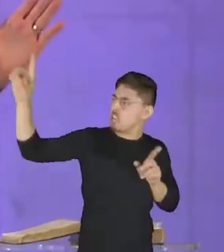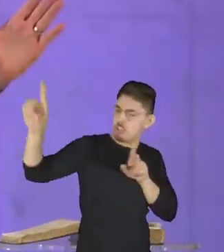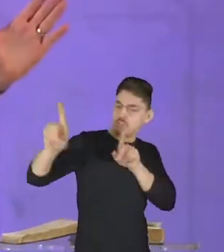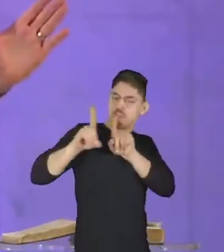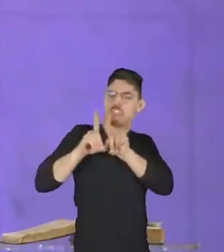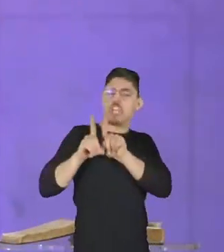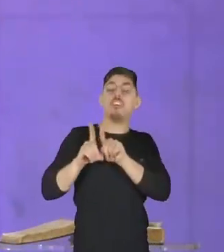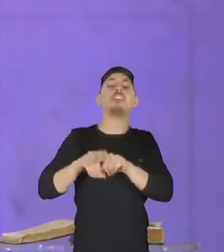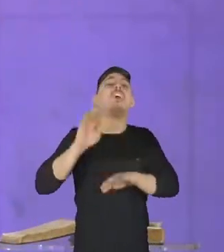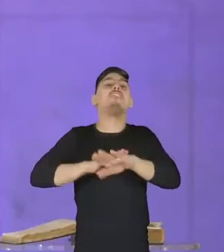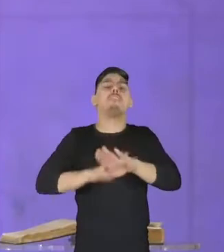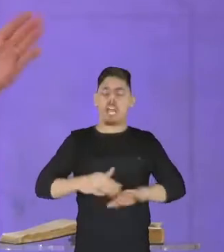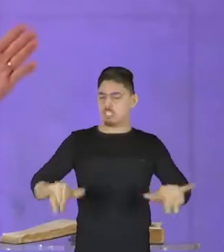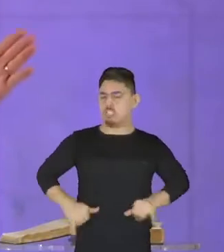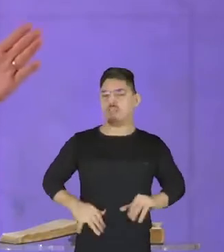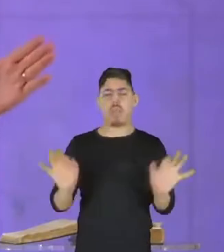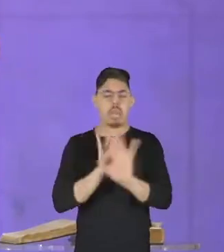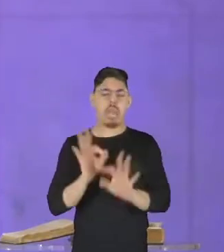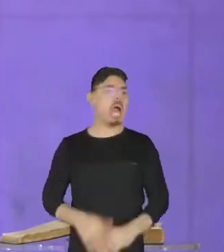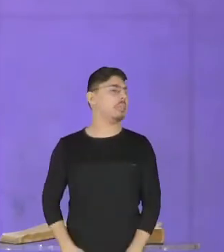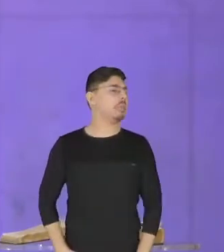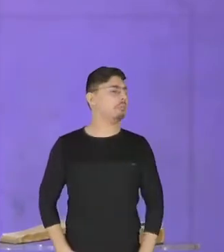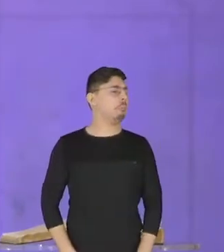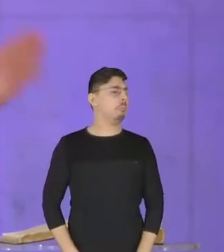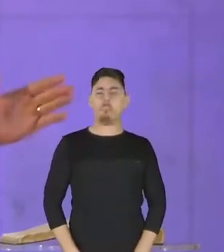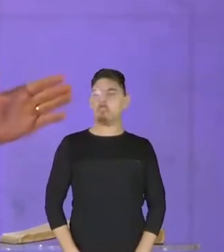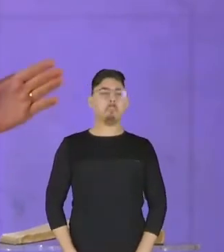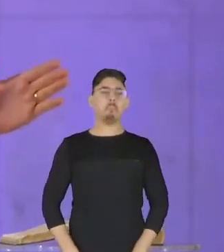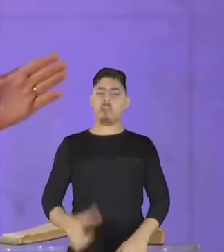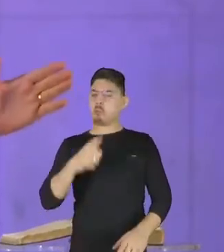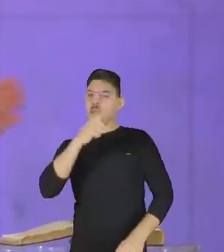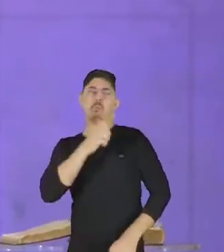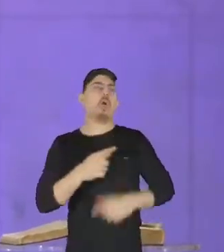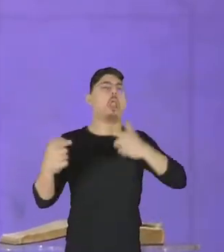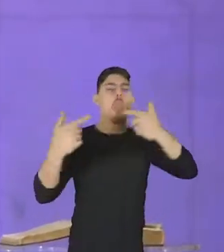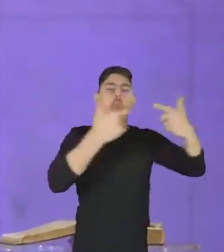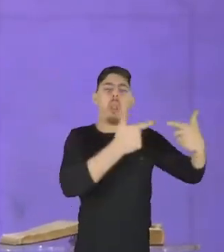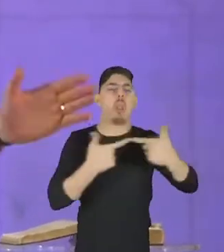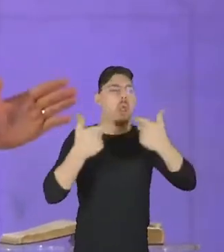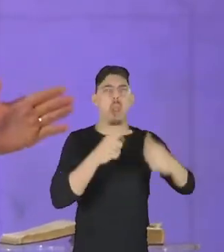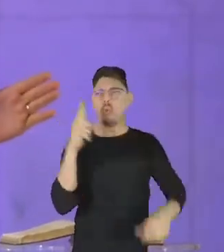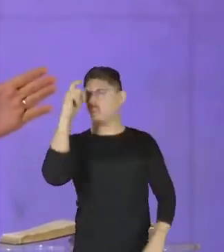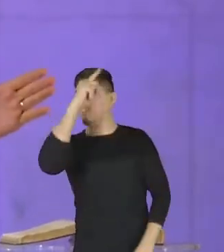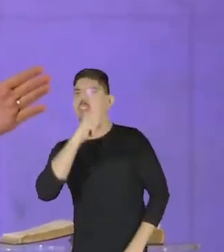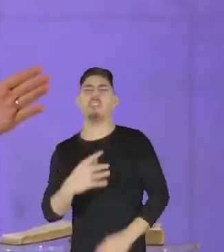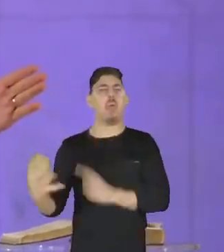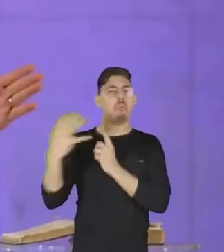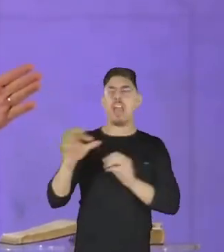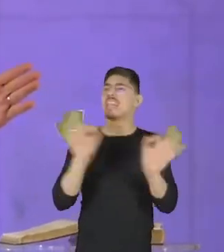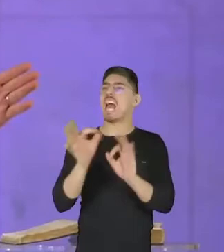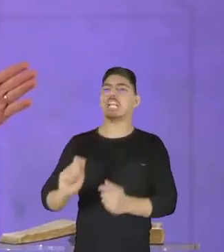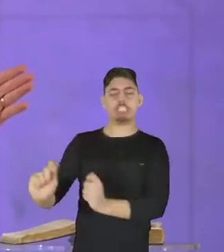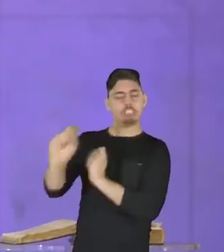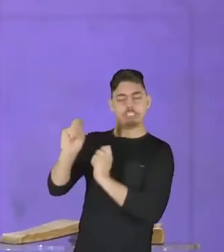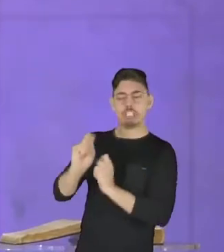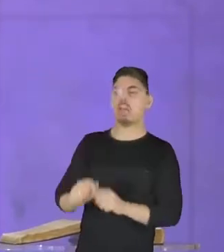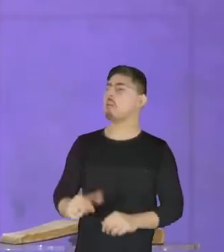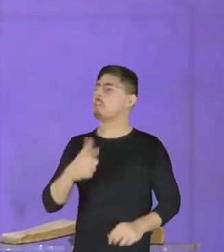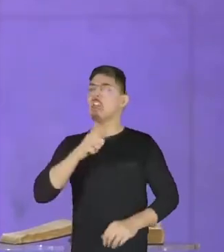ao sofrimento, ela é imune à luta, ela é imune à tribulação, ela é imune à provação, mas os